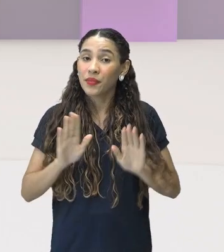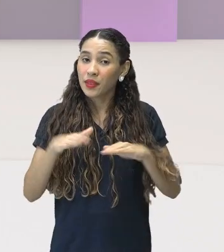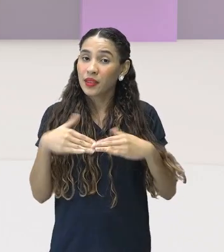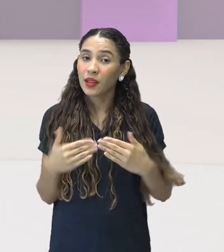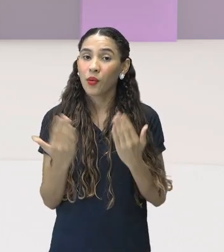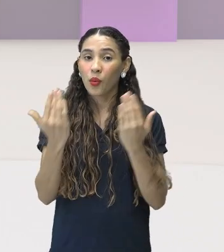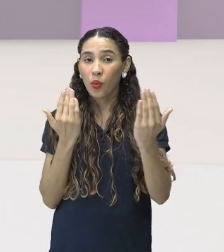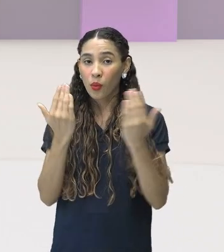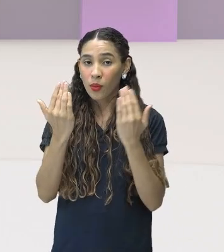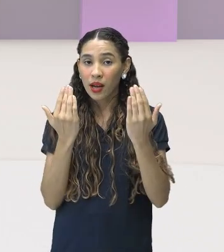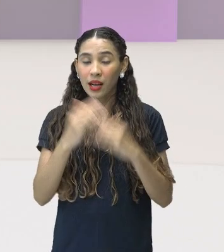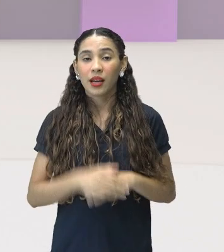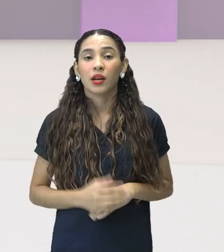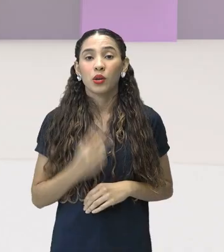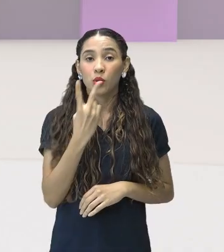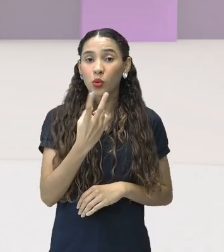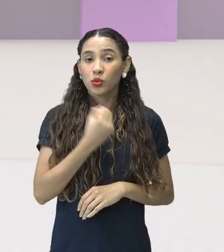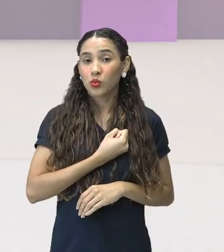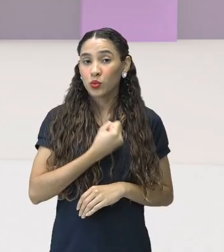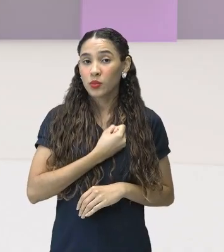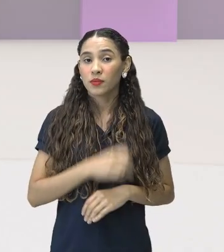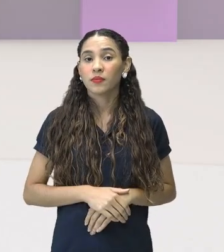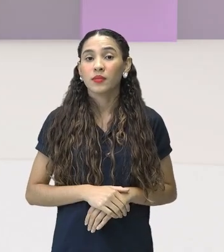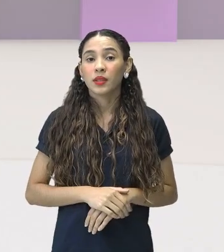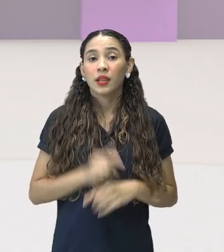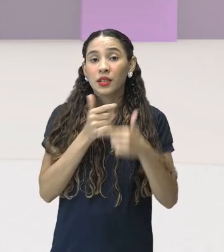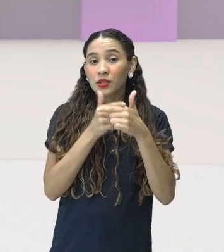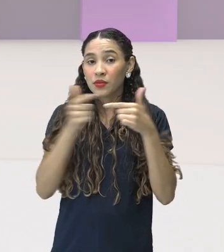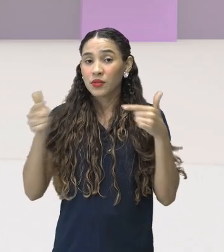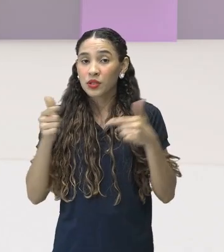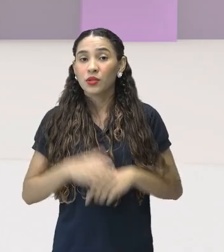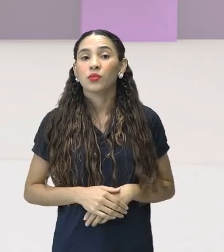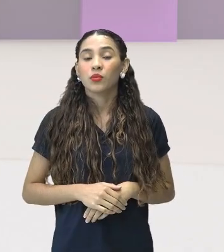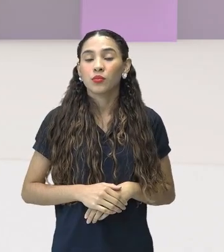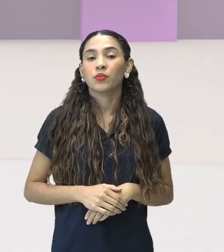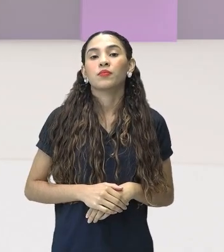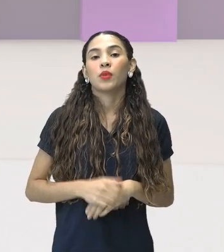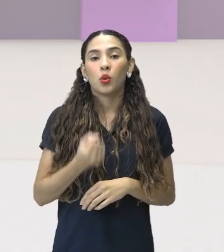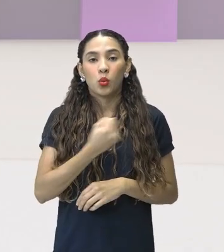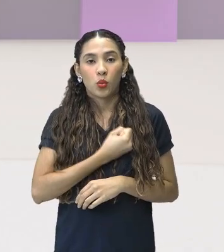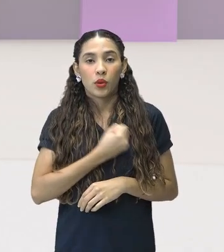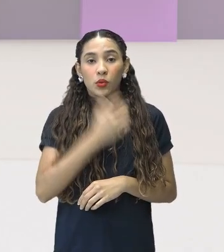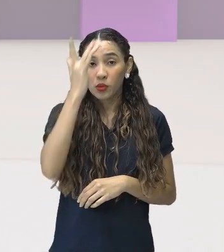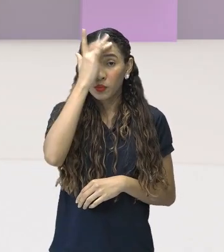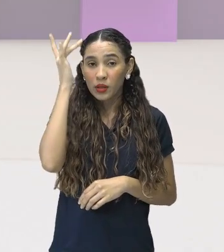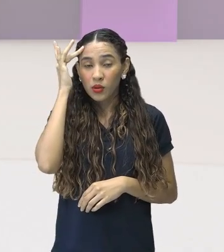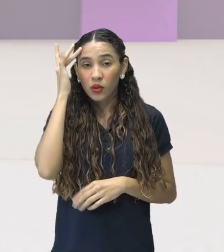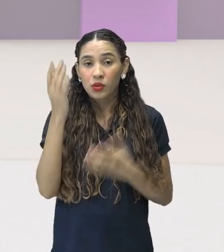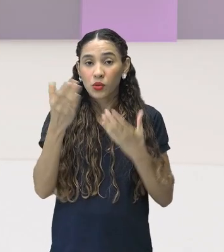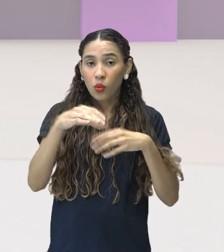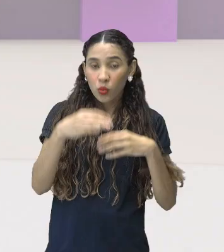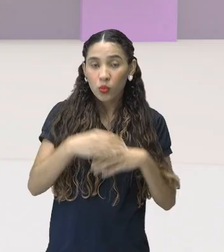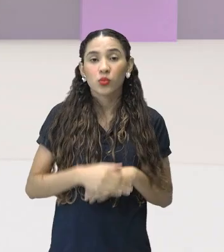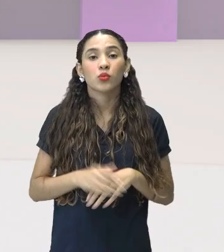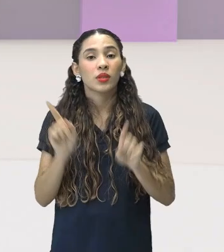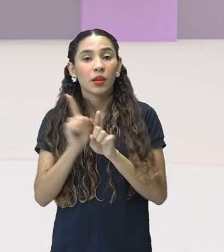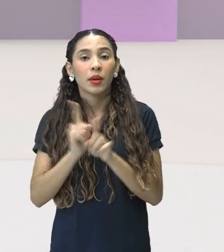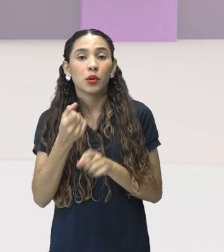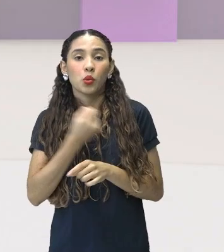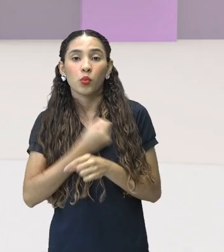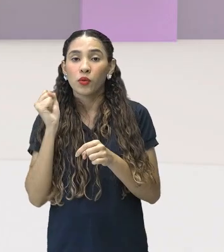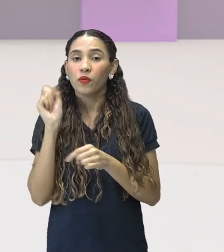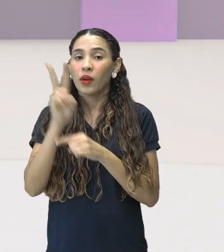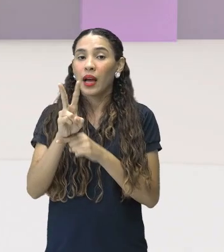vamos comparar esses dois números, dividindo o número de candidatos pelo número de vagas. Então, no caso,